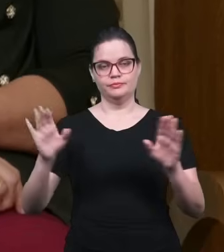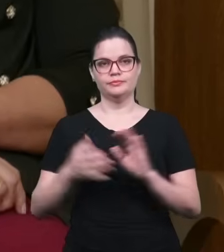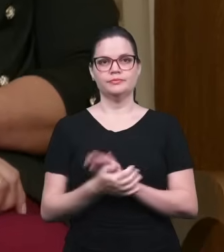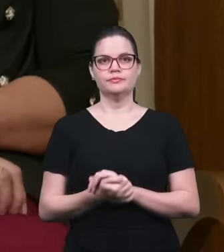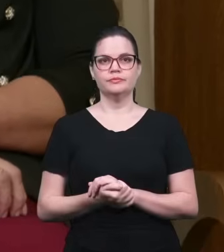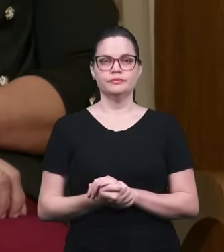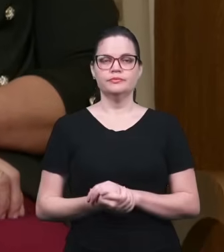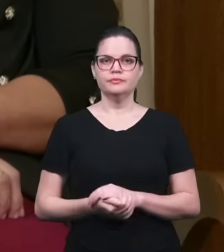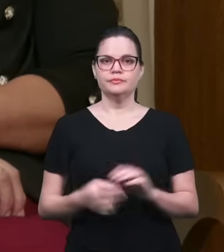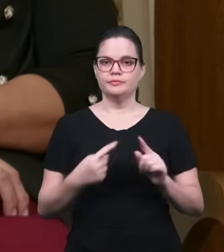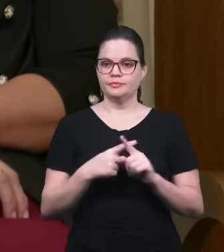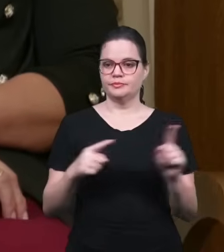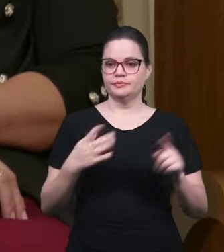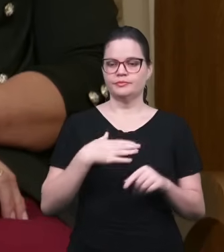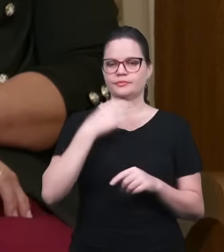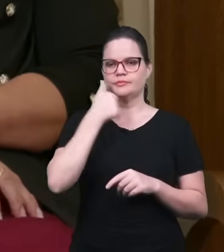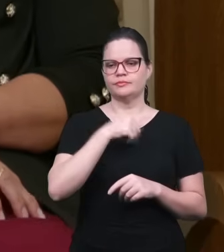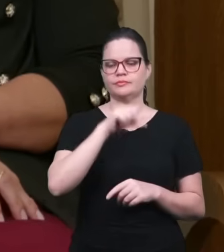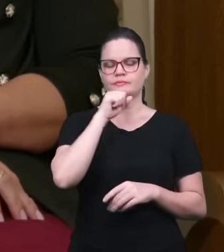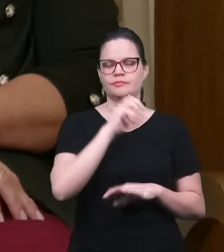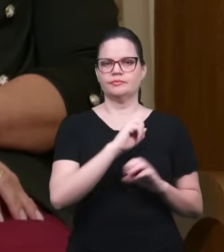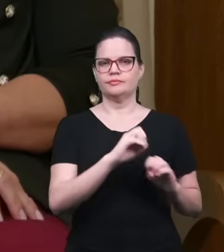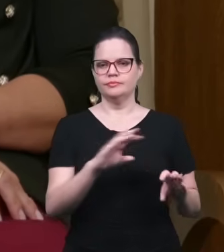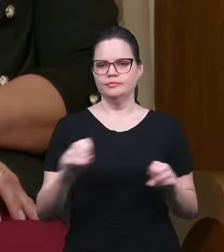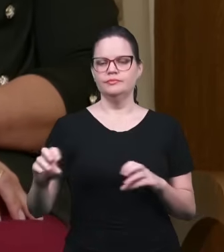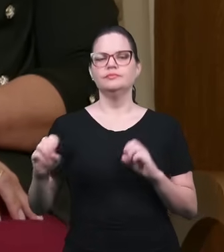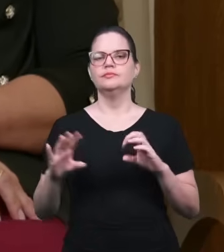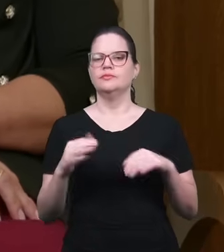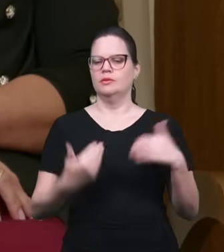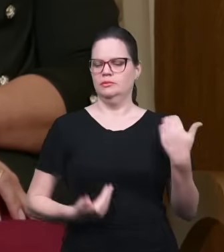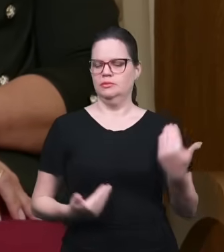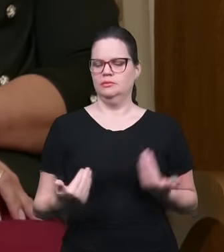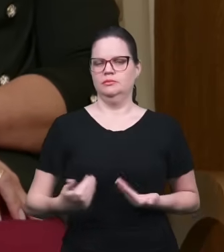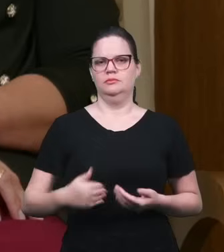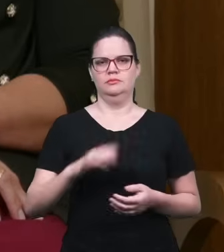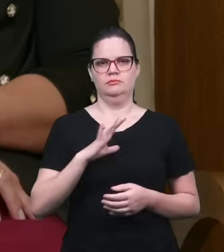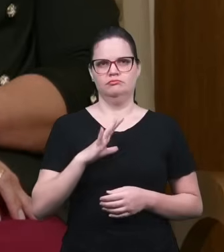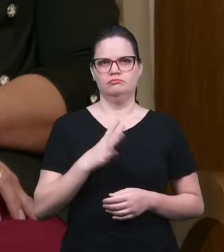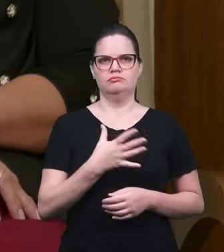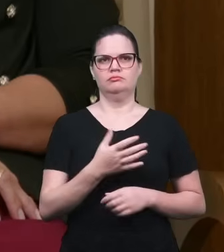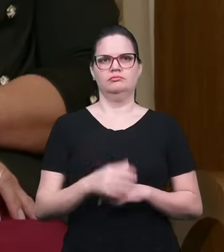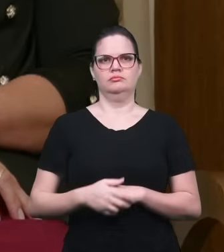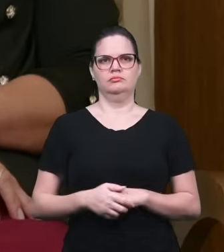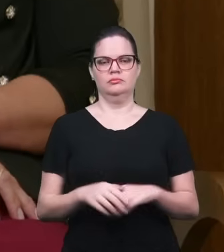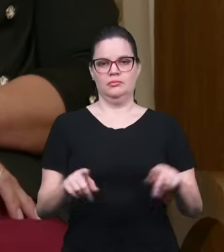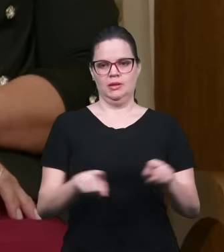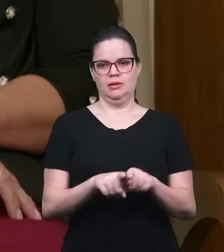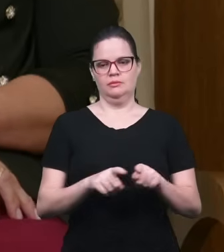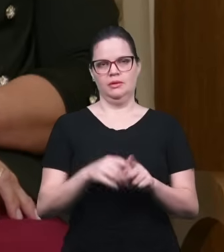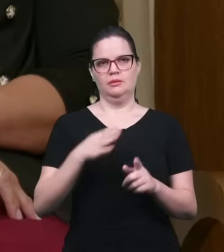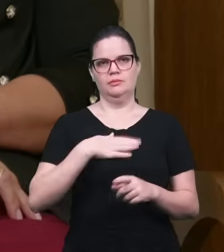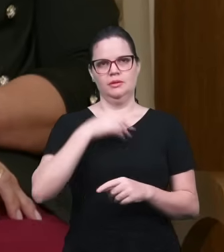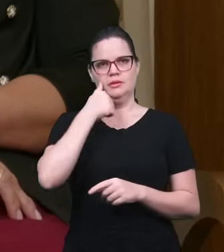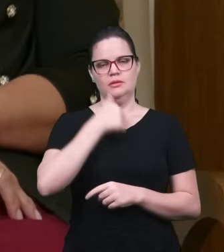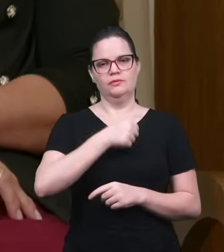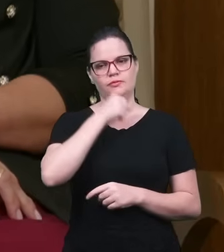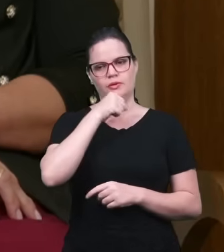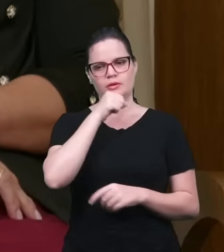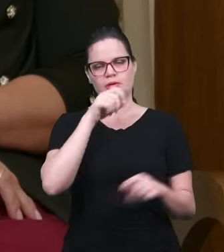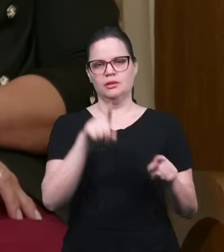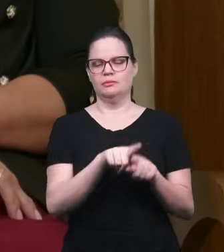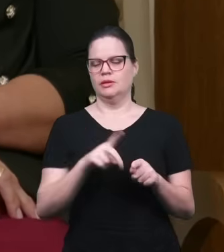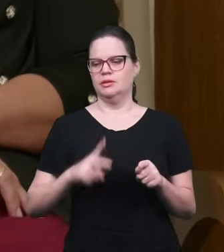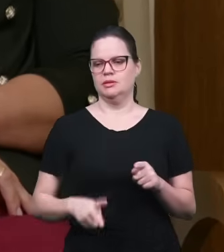nos criou ali, né? Foi uma serva valente na presença do Senhor. Amém. E hoje também minha avó, né? Já desde o início